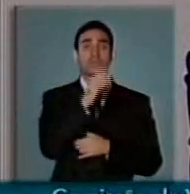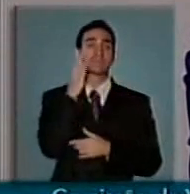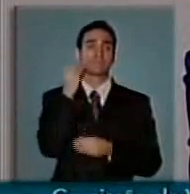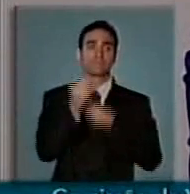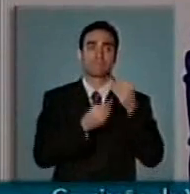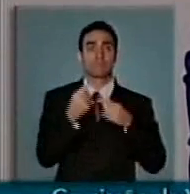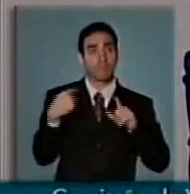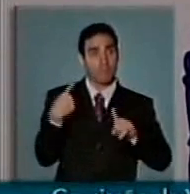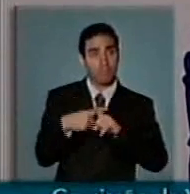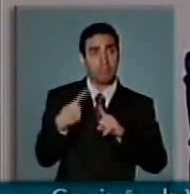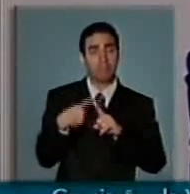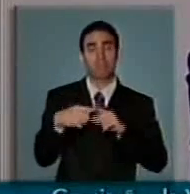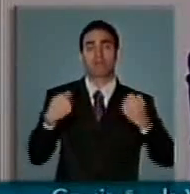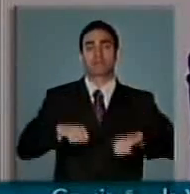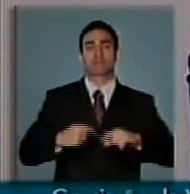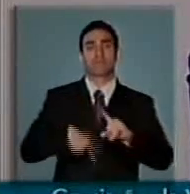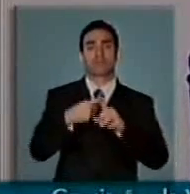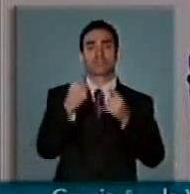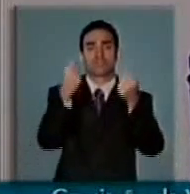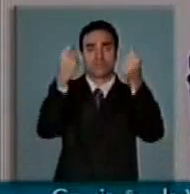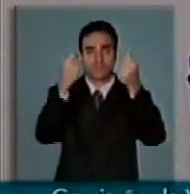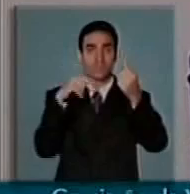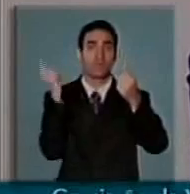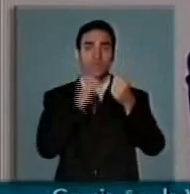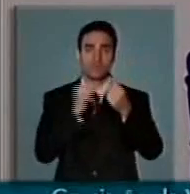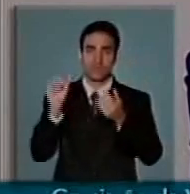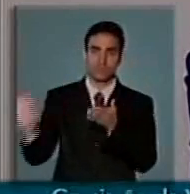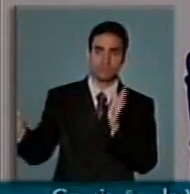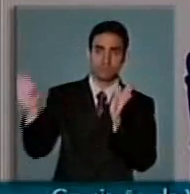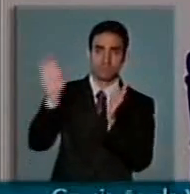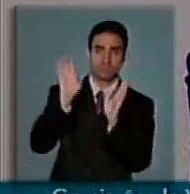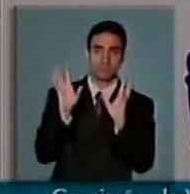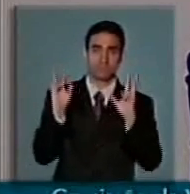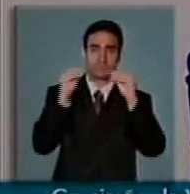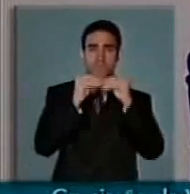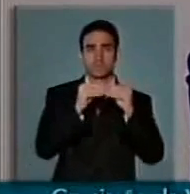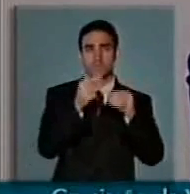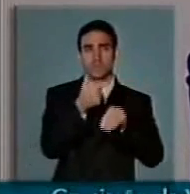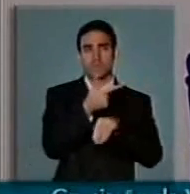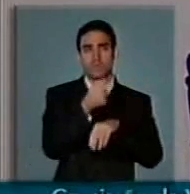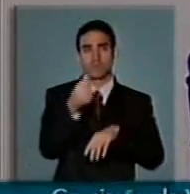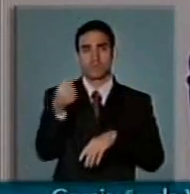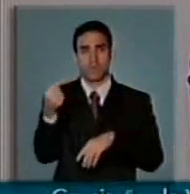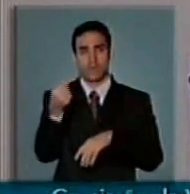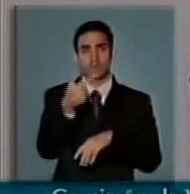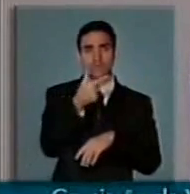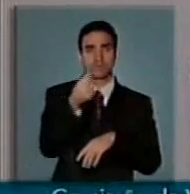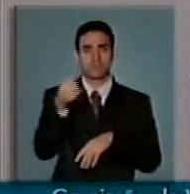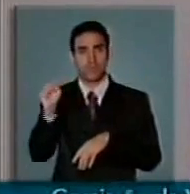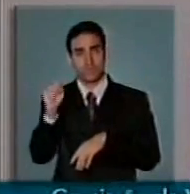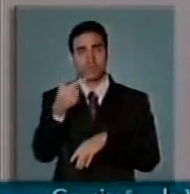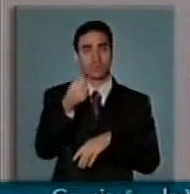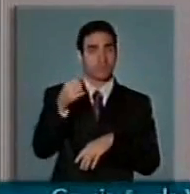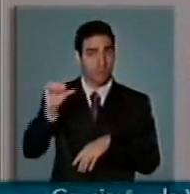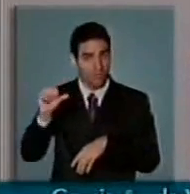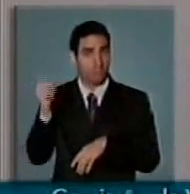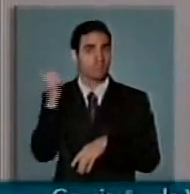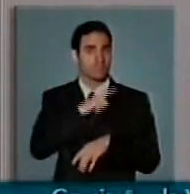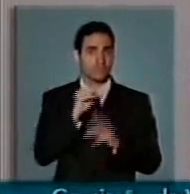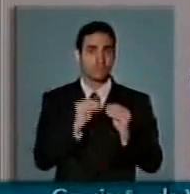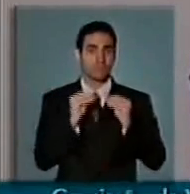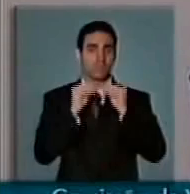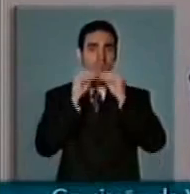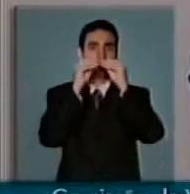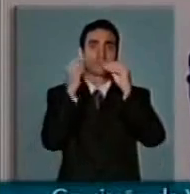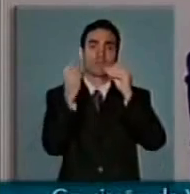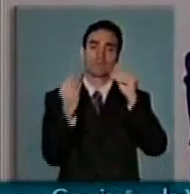orçamento. Nós tivemos um acréscimo no nosso orçamento nos anos de 2007, 2008, 2009 e